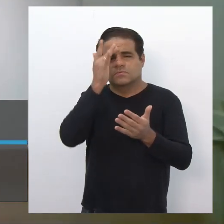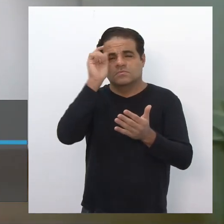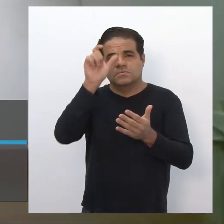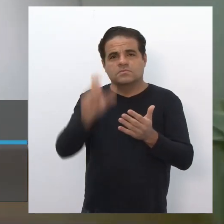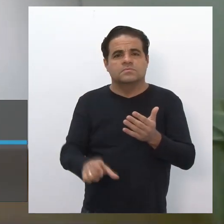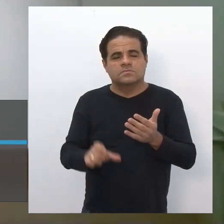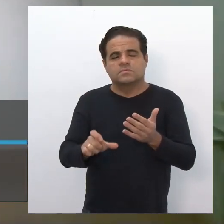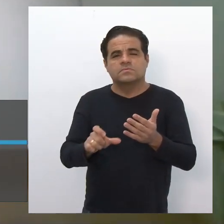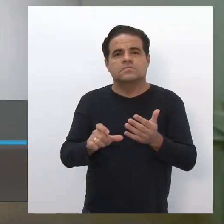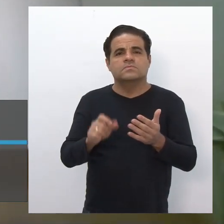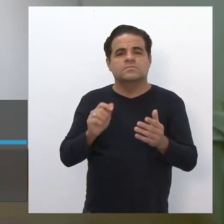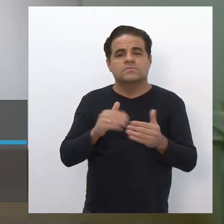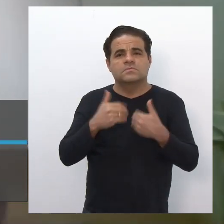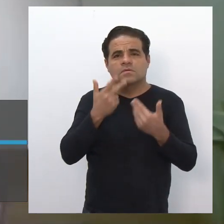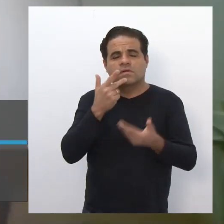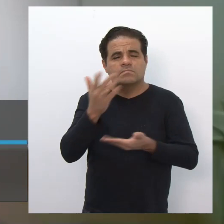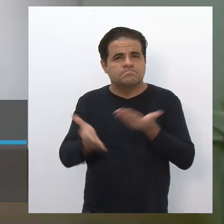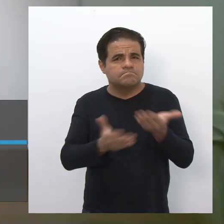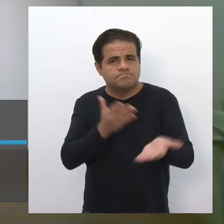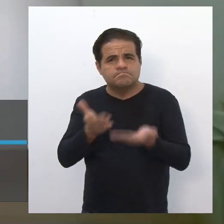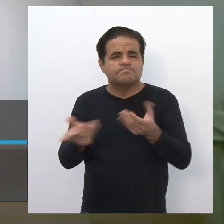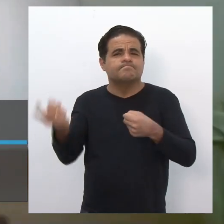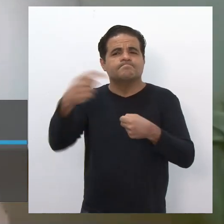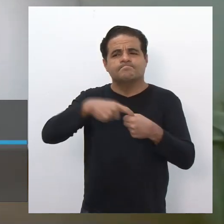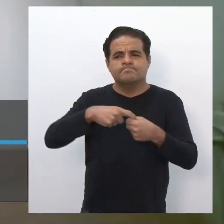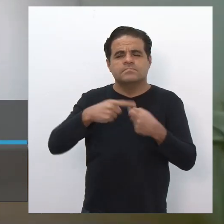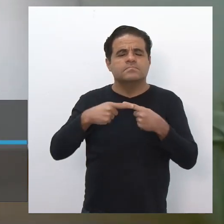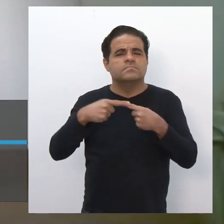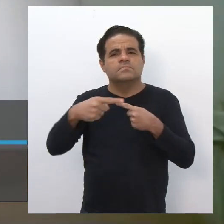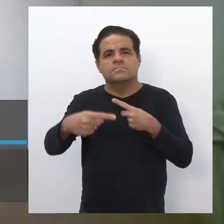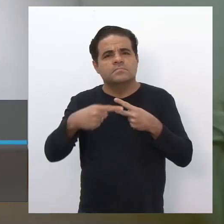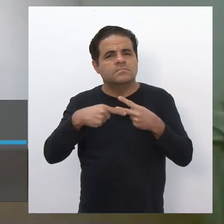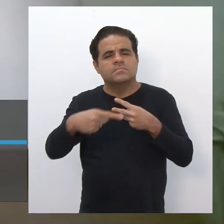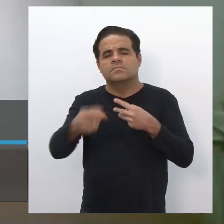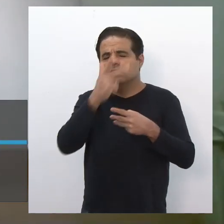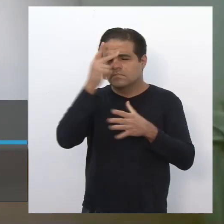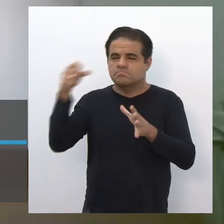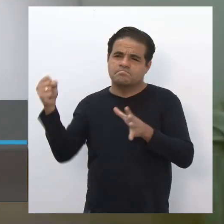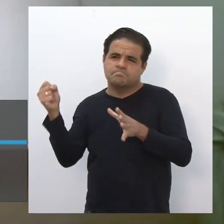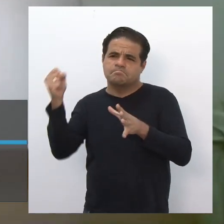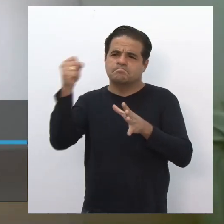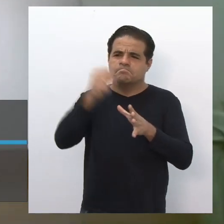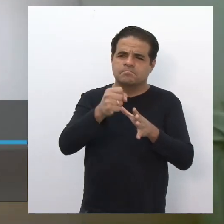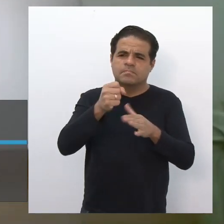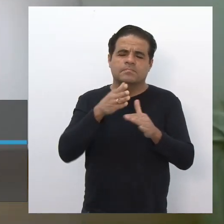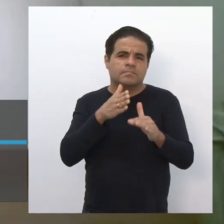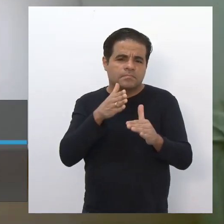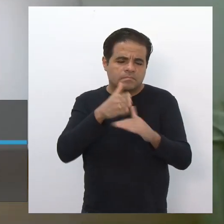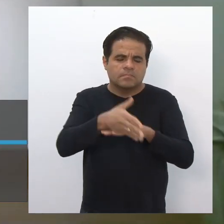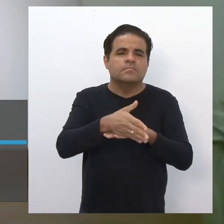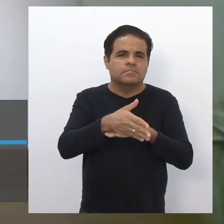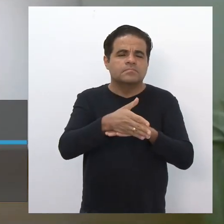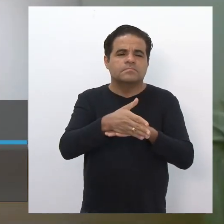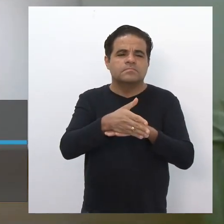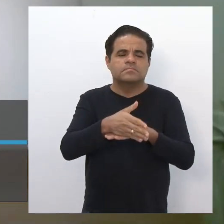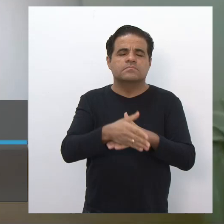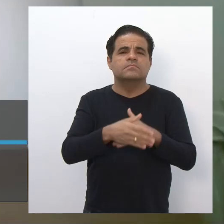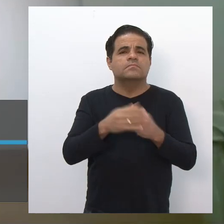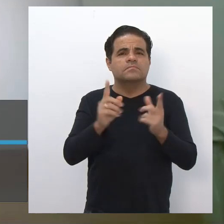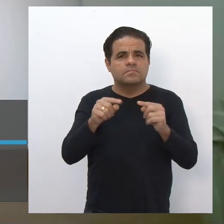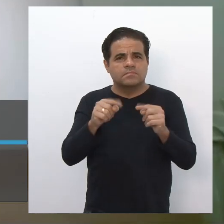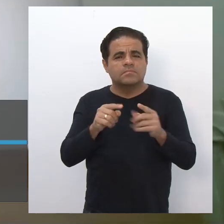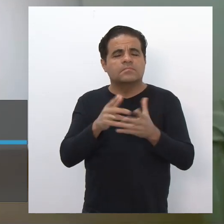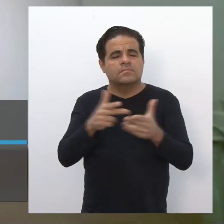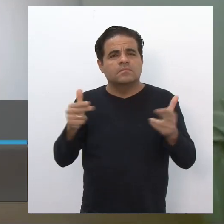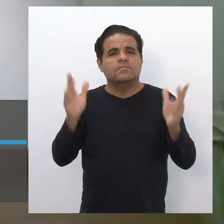Você faz de uma forma tão atraente que ele volta, ele traz mais pessoas, ele realmente participa. E realmente